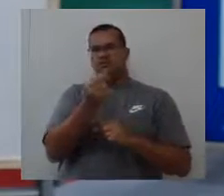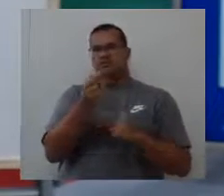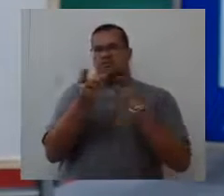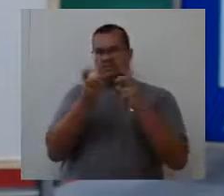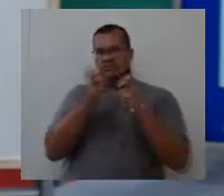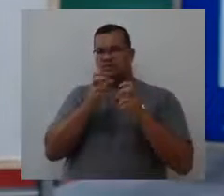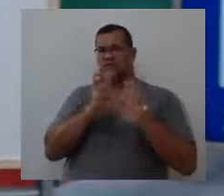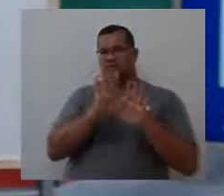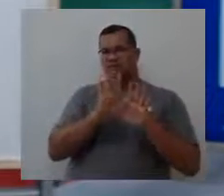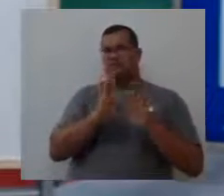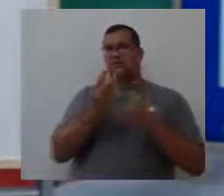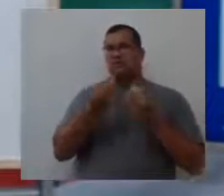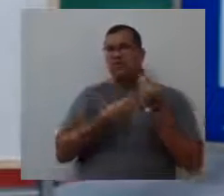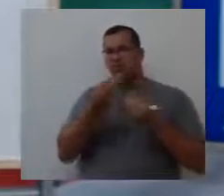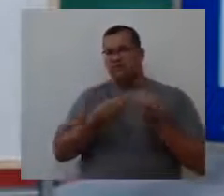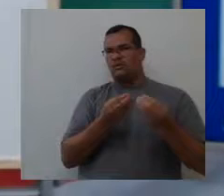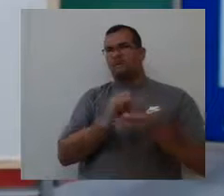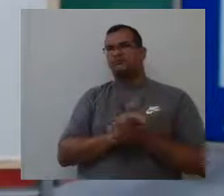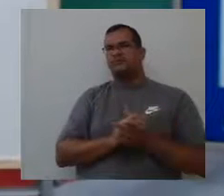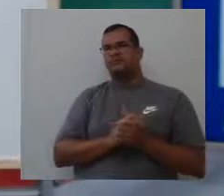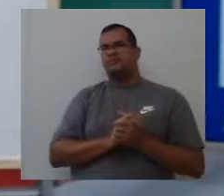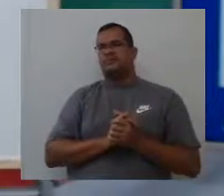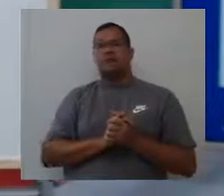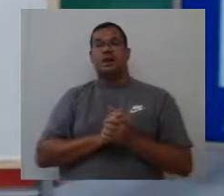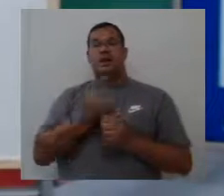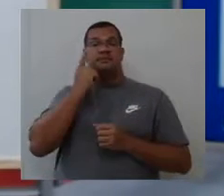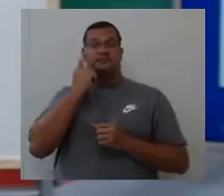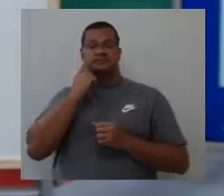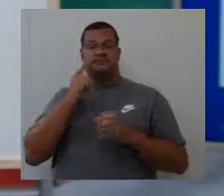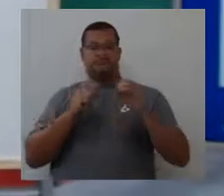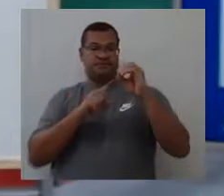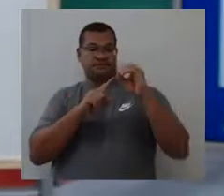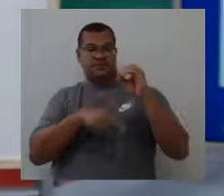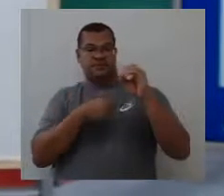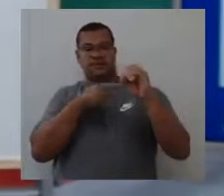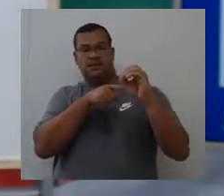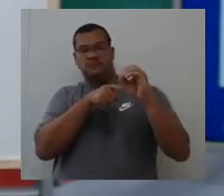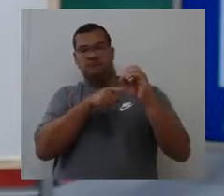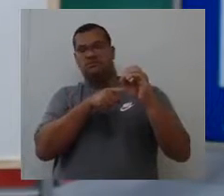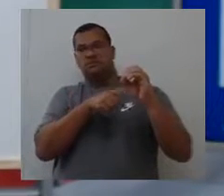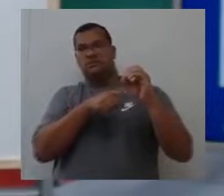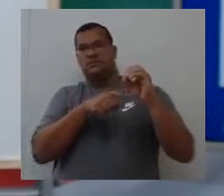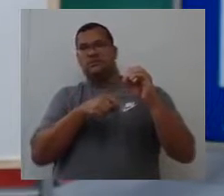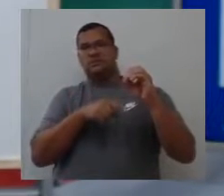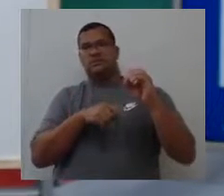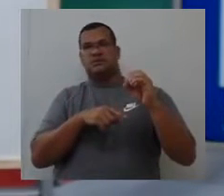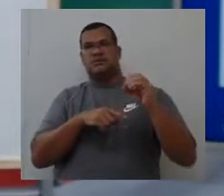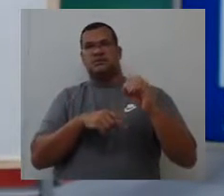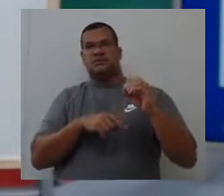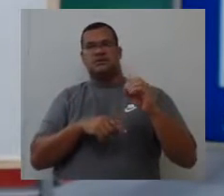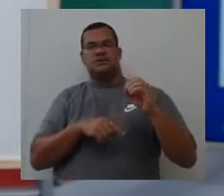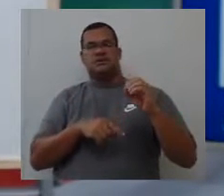ideia? Olha só. Na hora que eu verifico o seguinte, ó, 1 menos